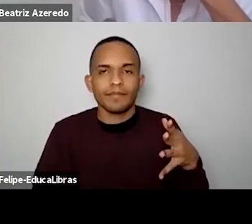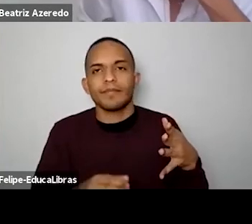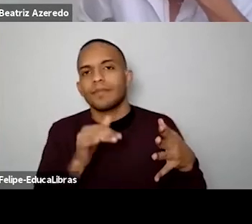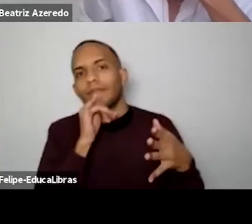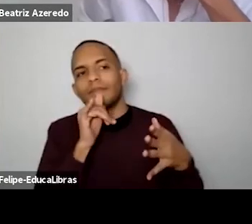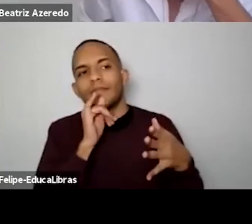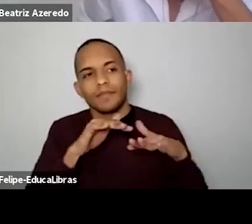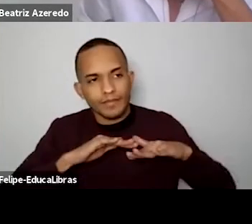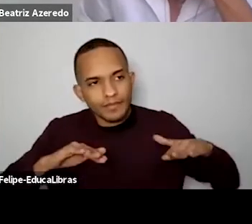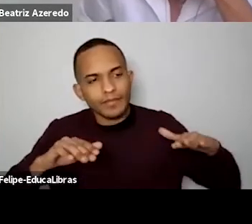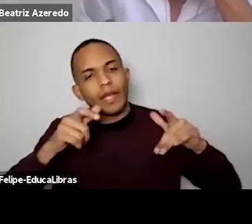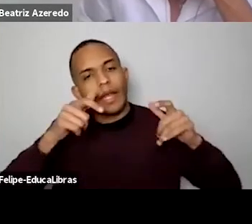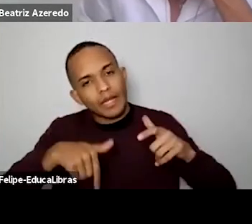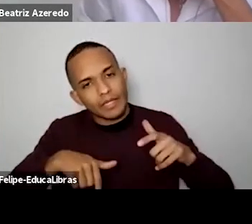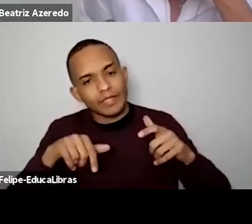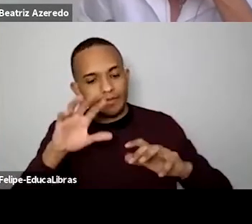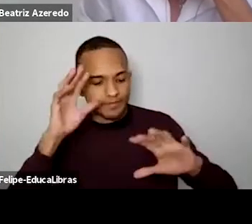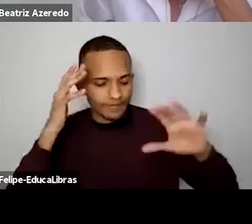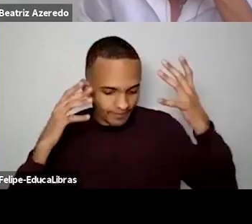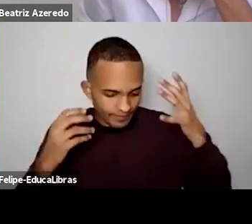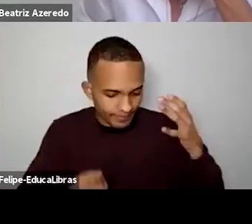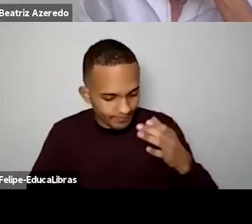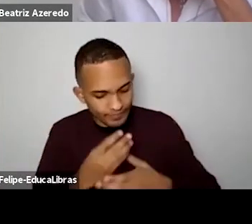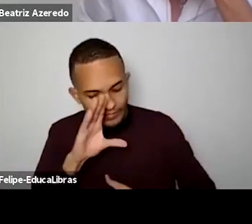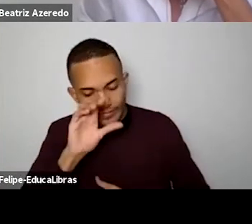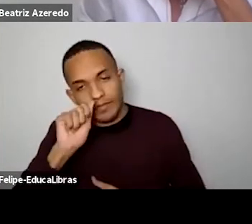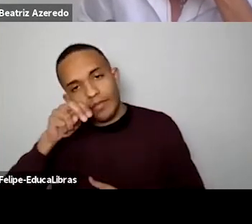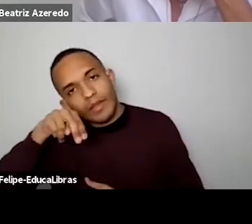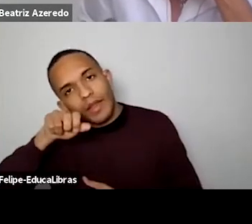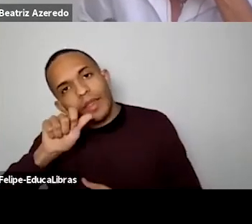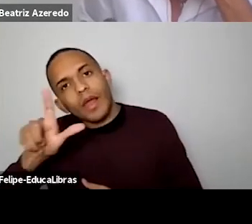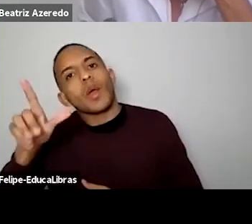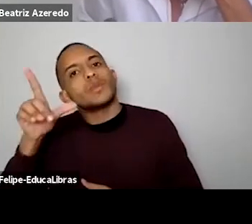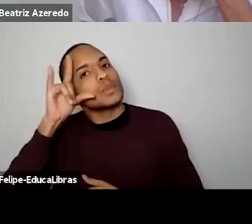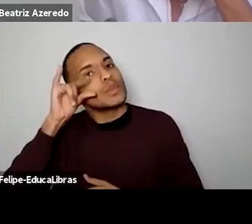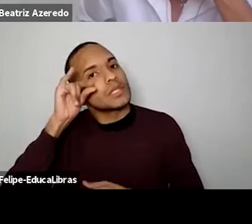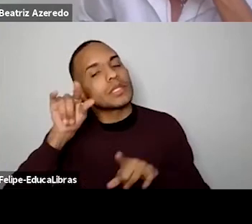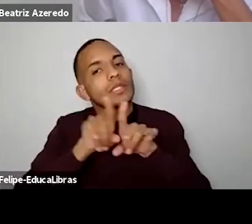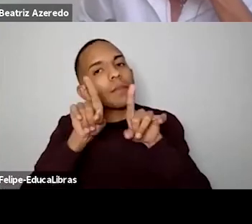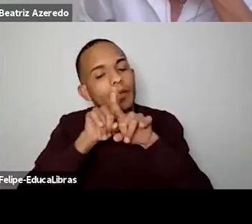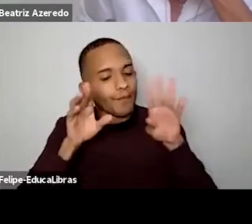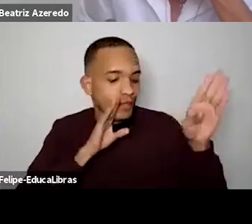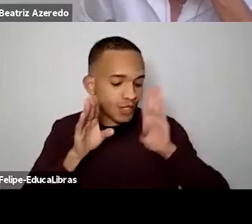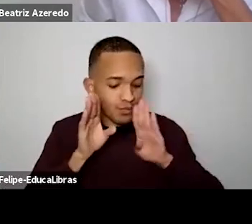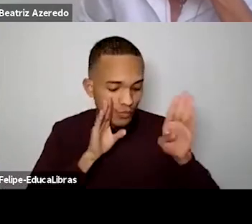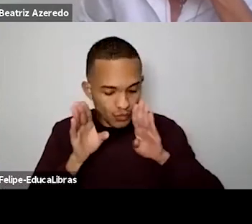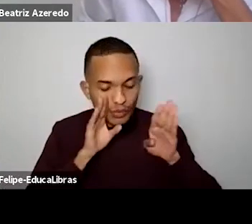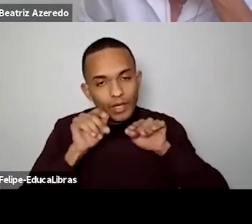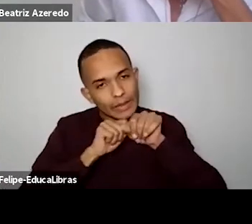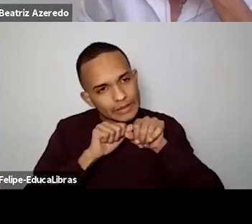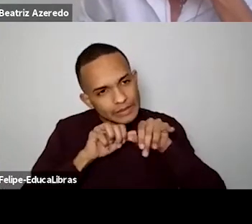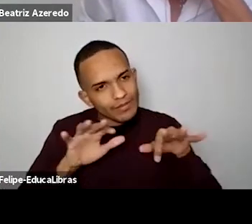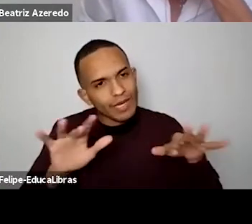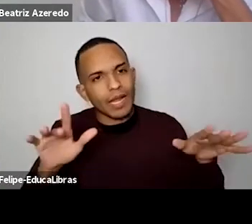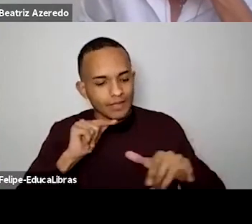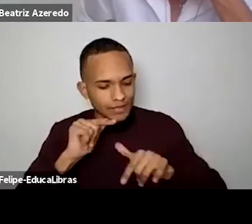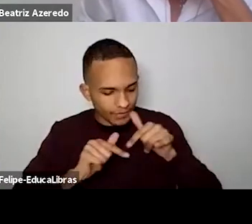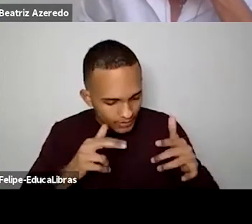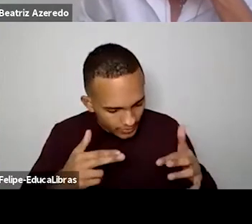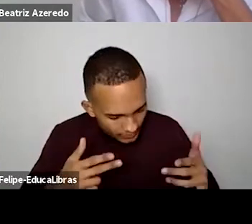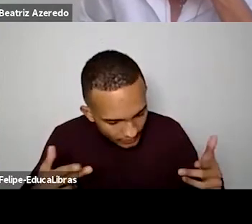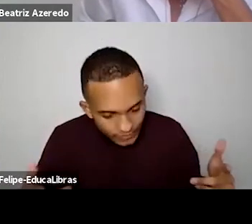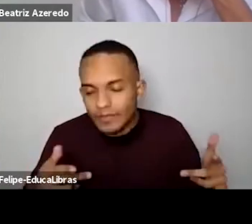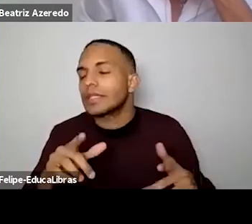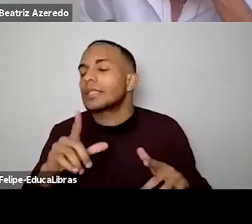para isso, né? Então, a gente cria esse canal no Instagram e no Facebook, onde a gente divulga as atividades que a gente